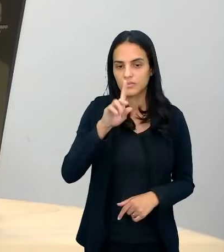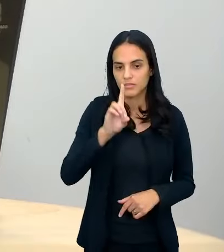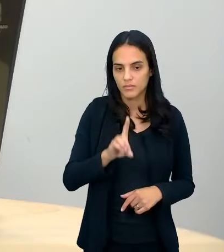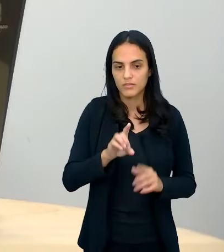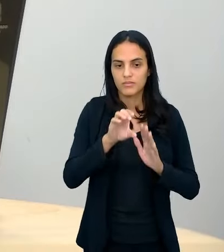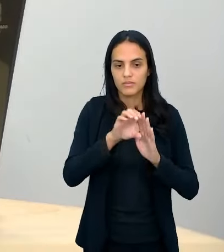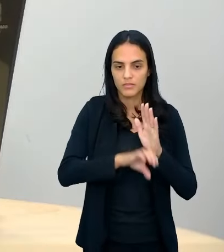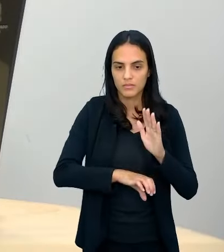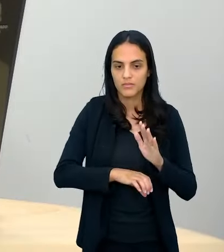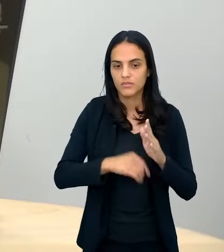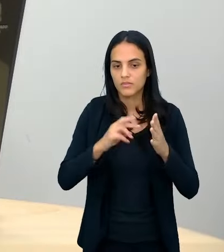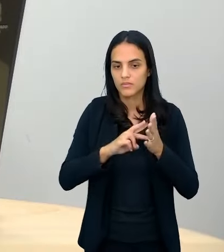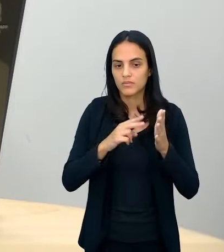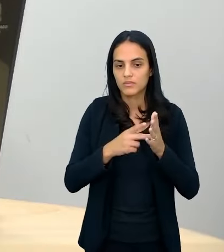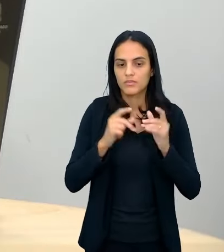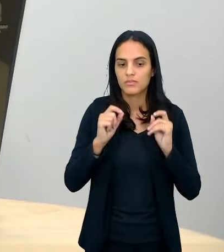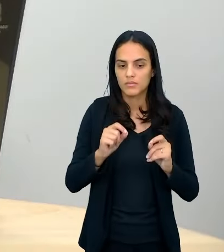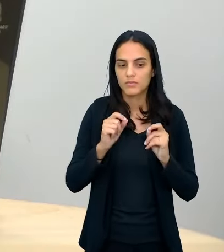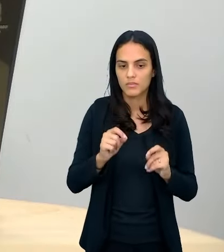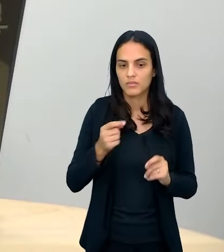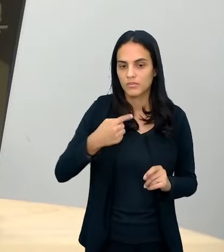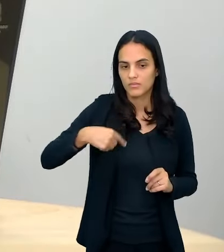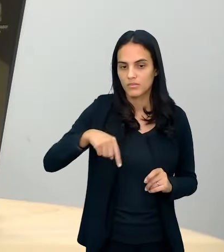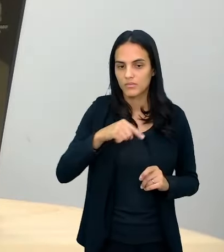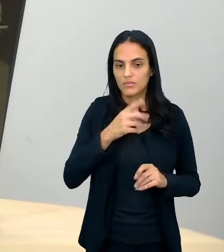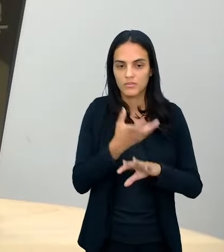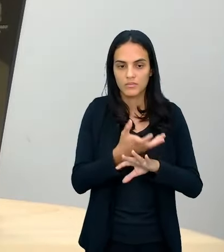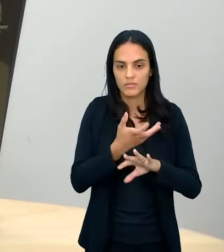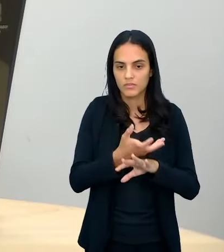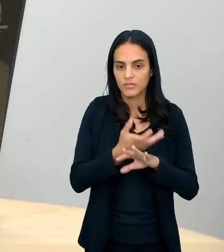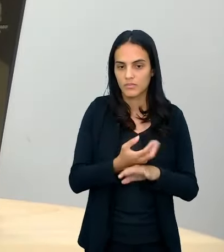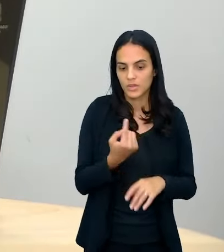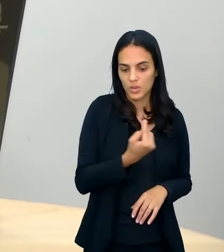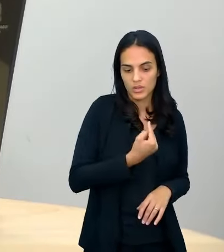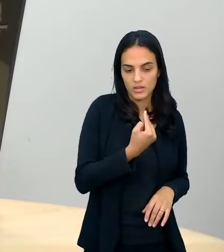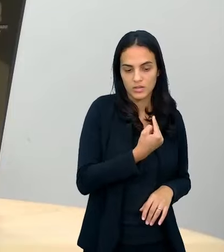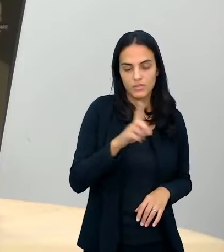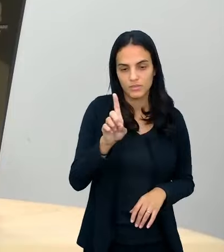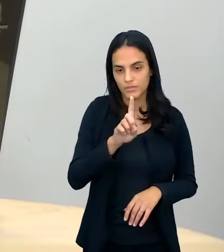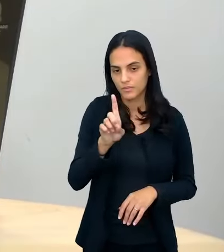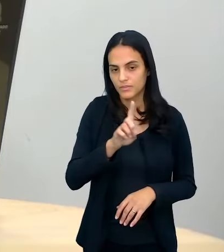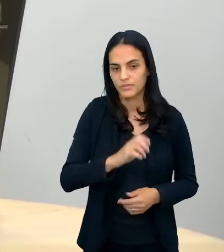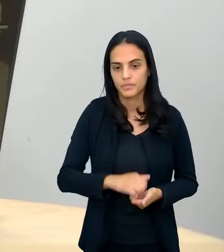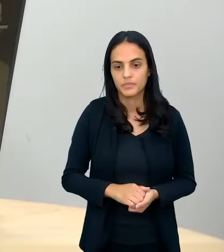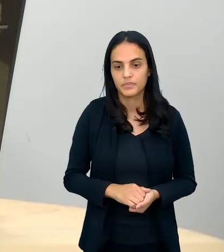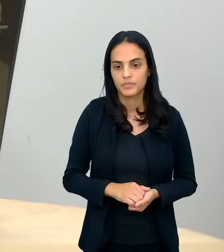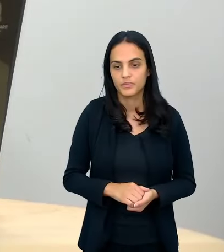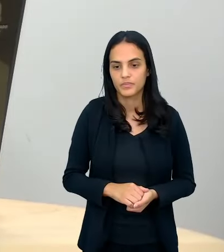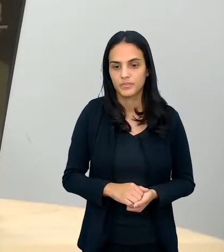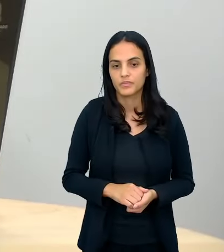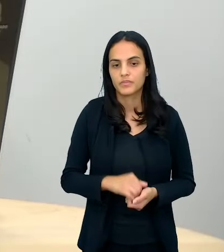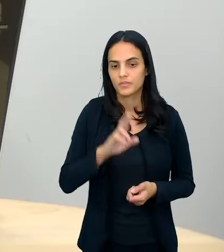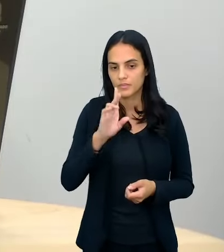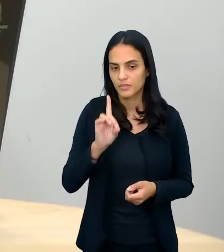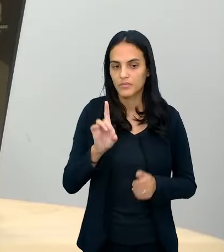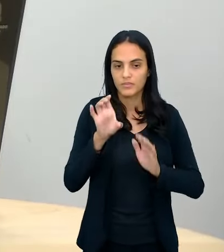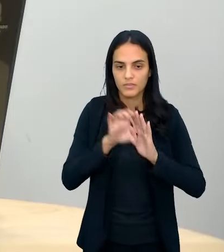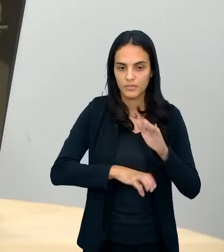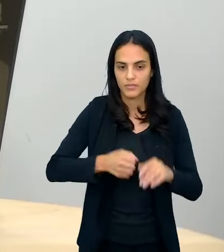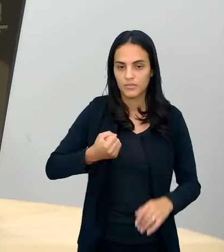curricular. O que significa isso? O nosso componente não é isolado, não é sozinho. A unidade